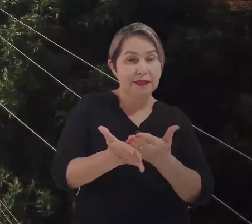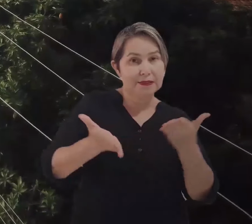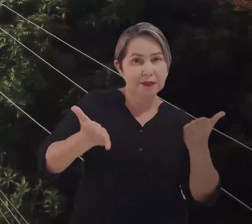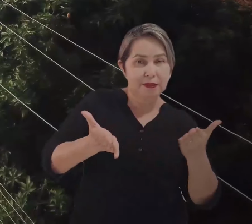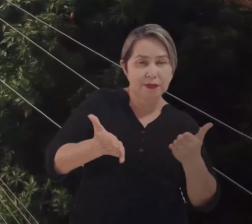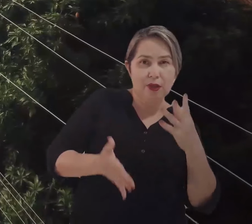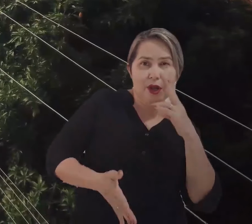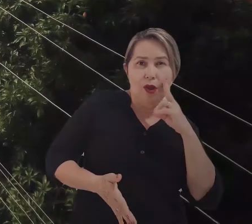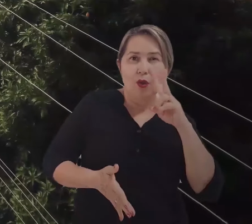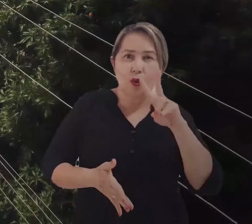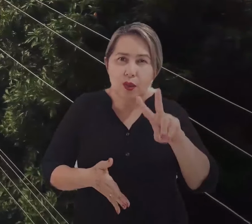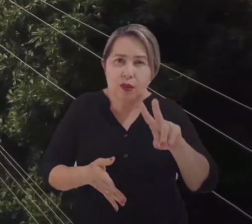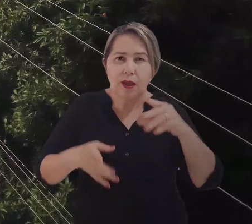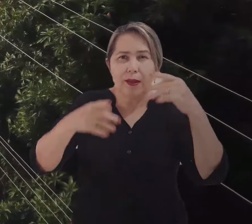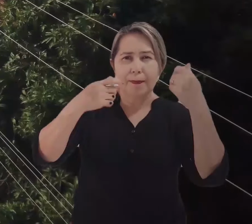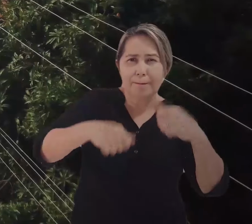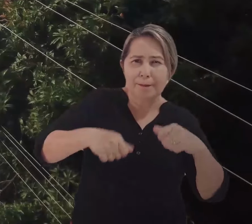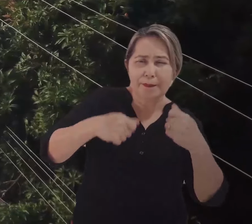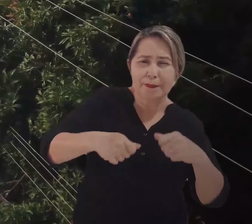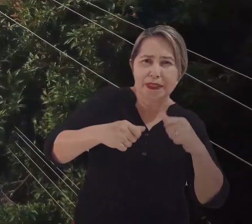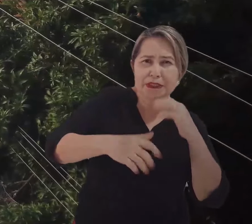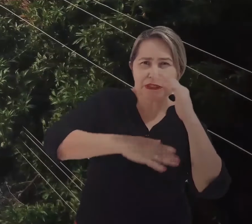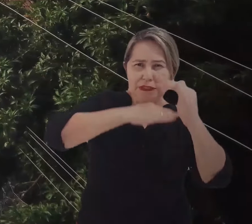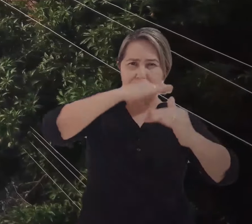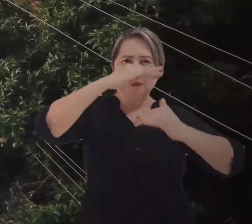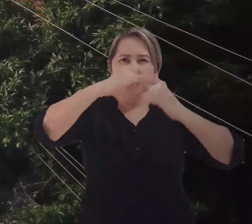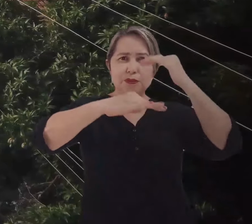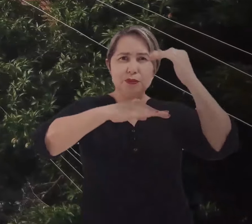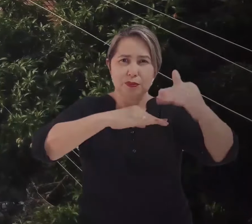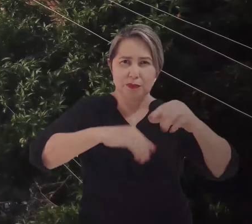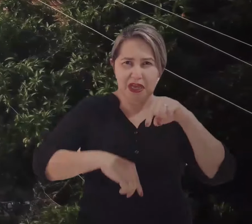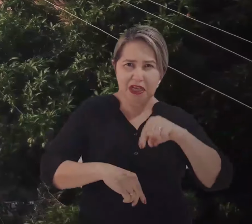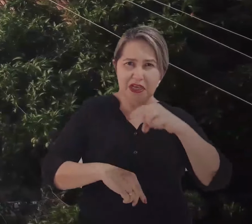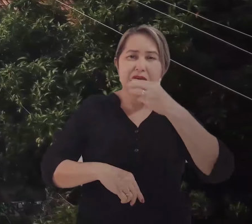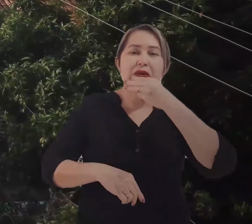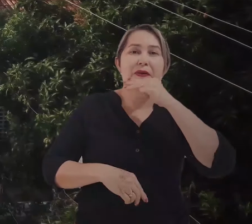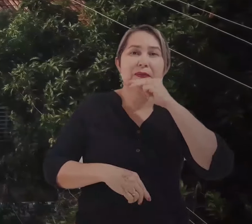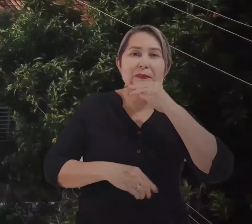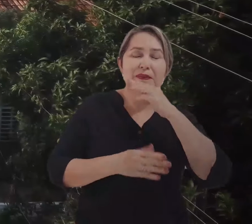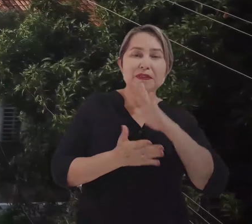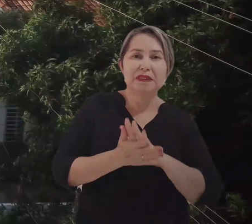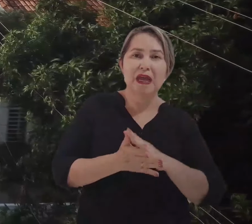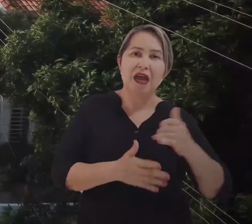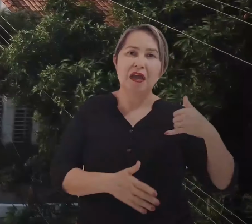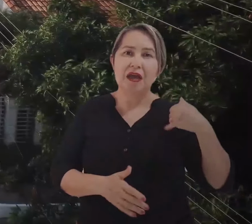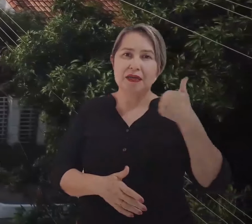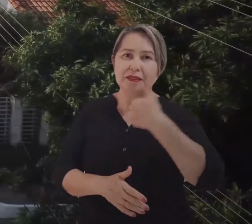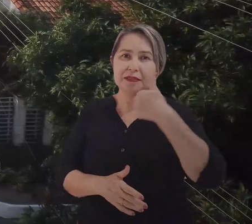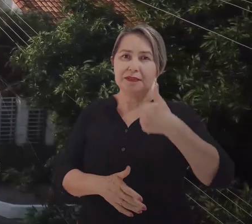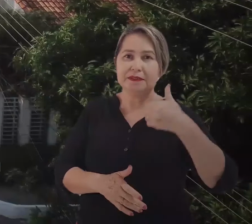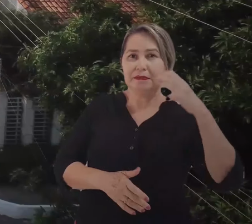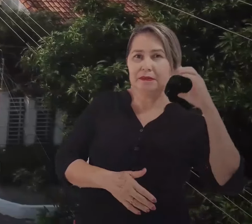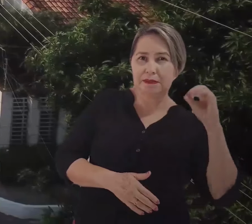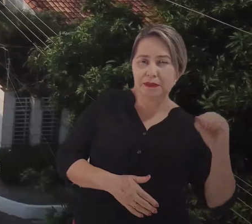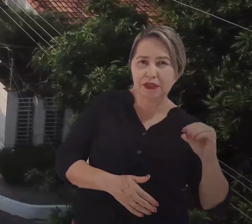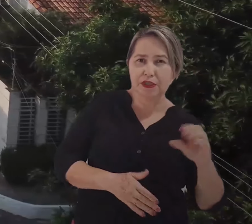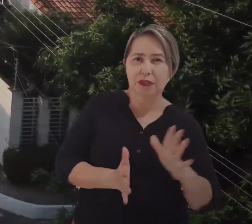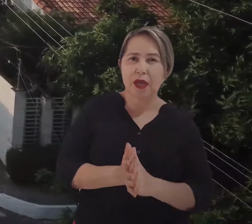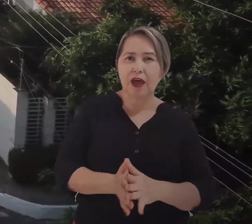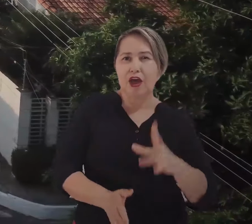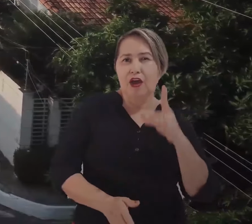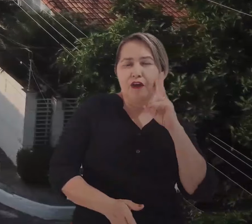gente precisa ter com essa evolução do município de Marabá já ser centenária, a gente identificar esse atrativo